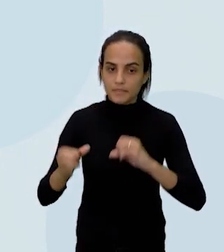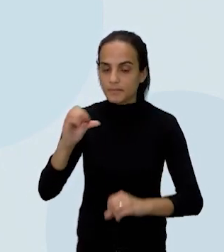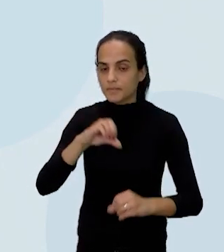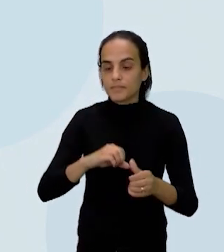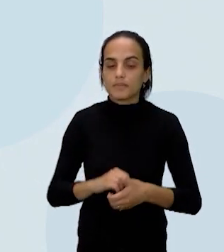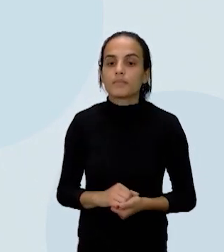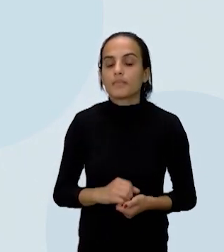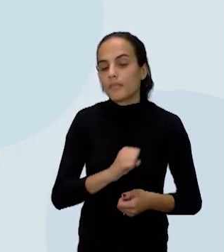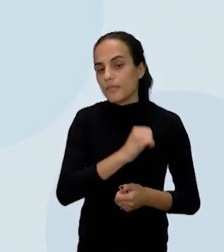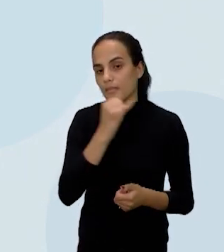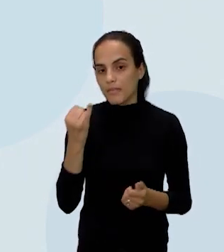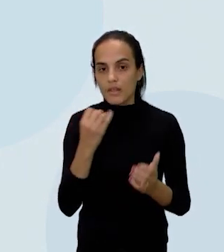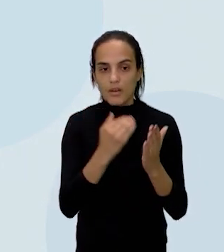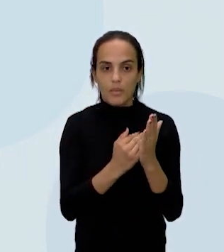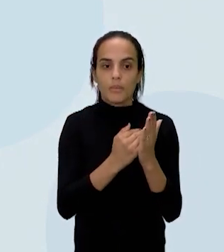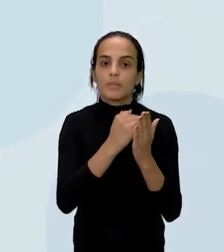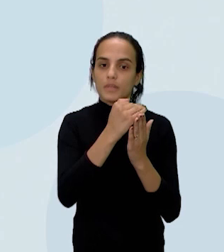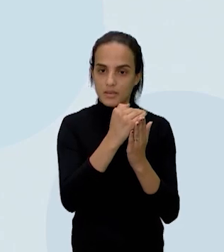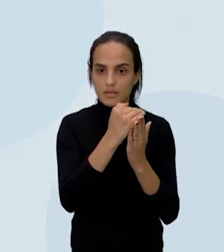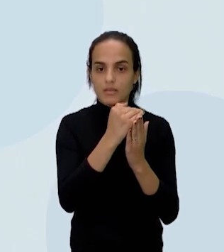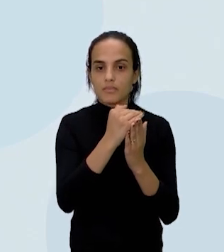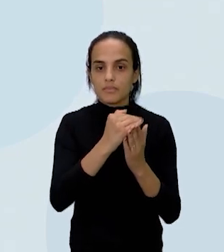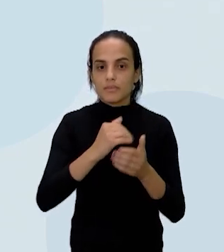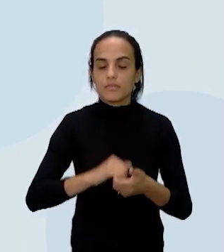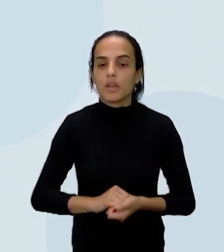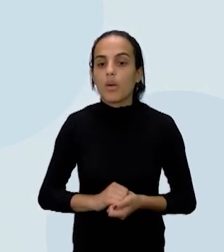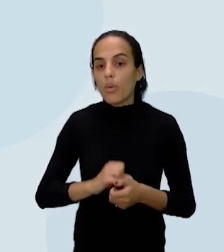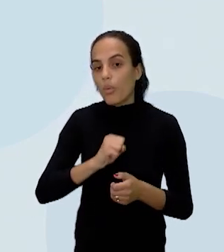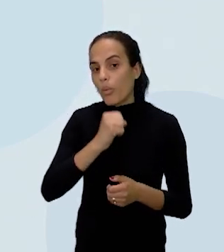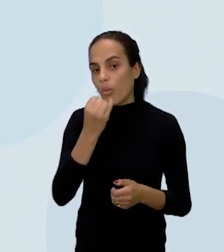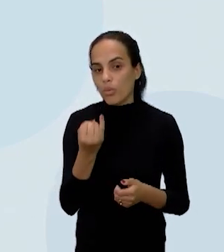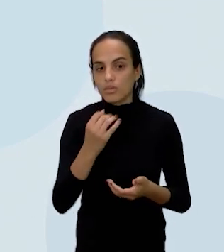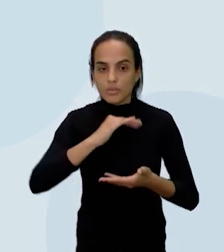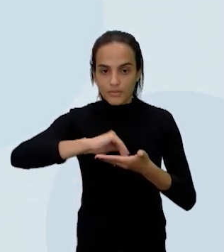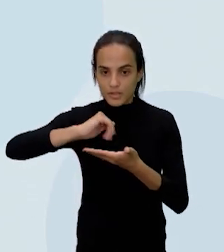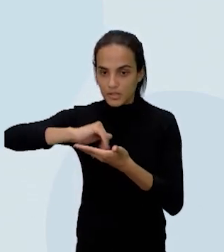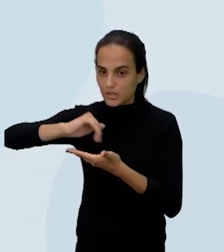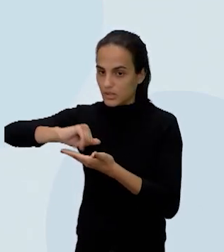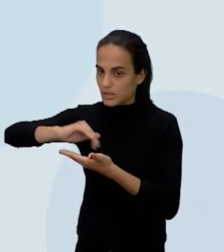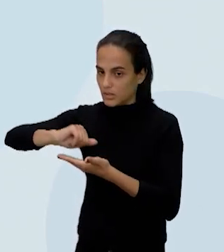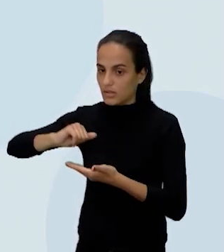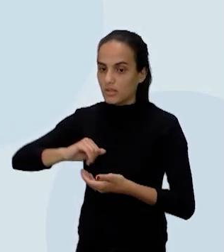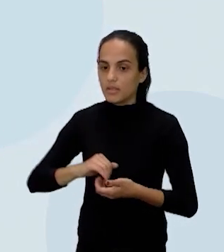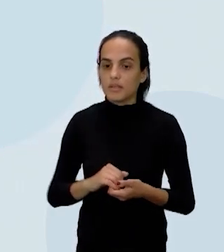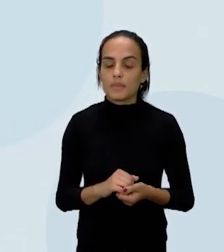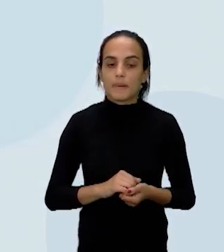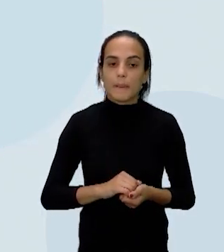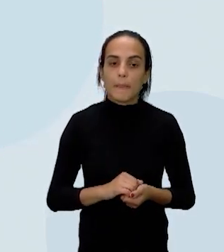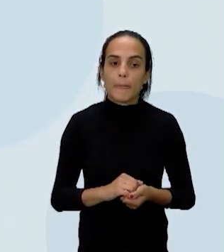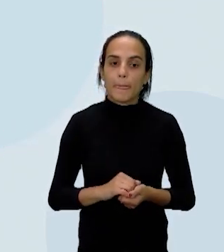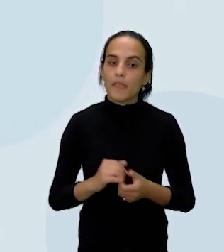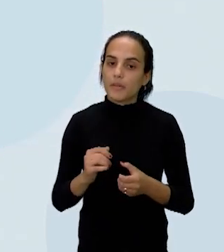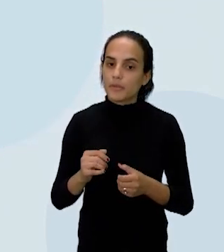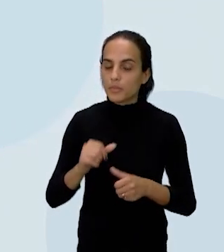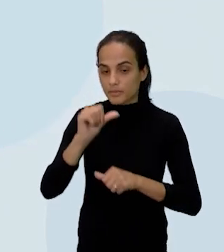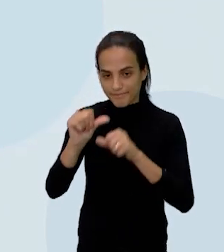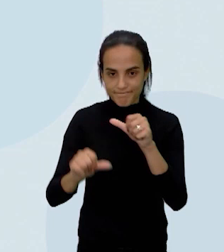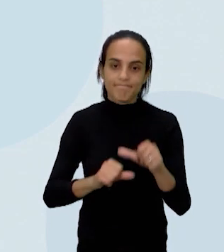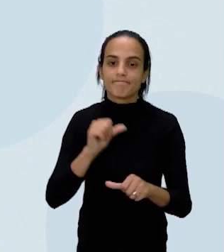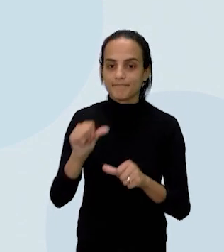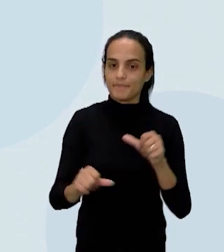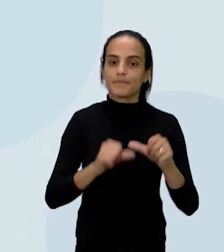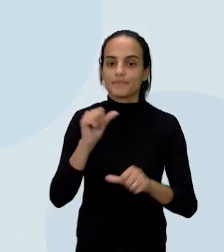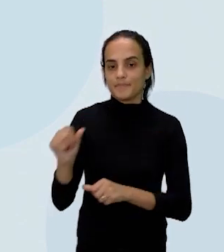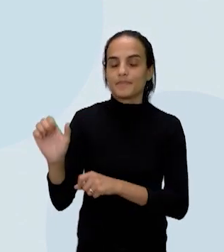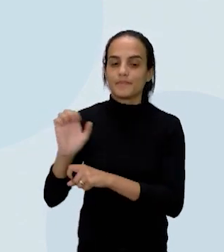se eu aumentar a quantidade de concentração ou se eu tirar a quantidade de concentração, eu vou alterar o estado